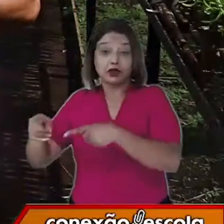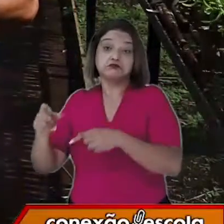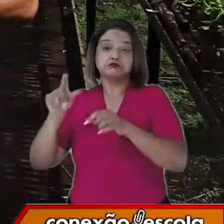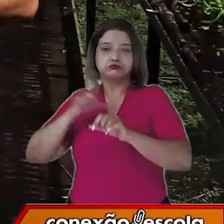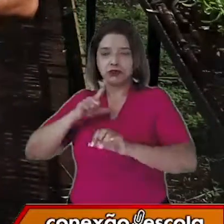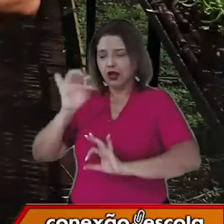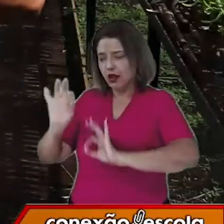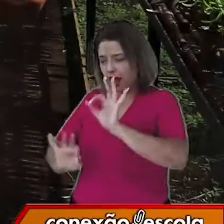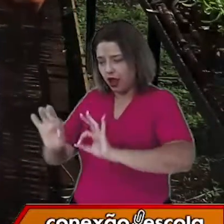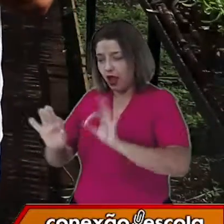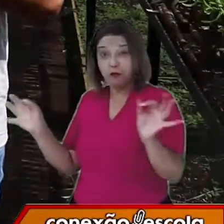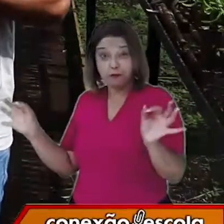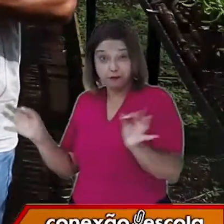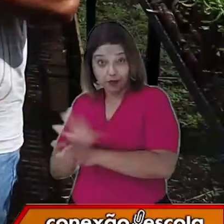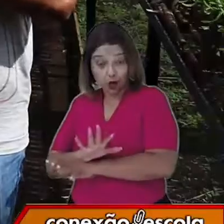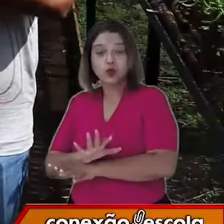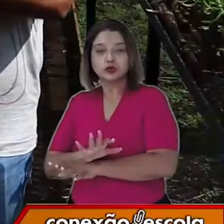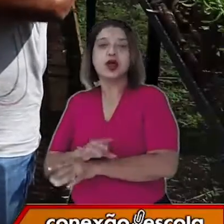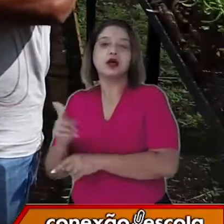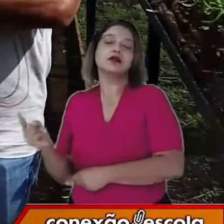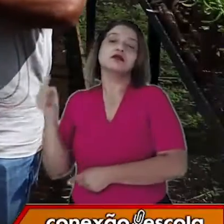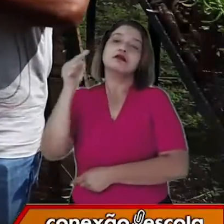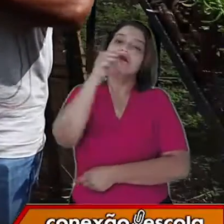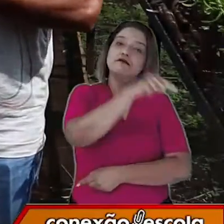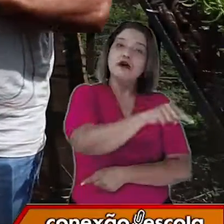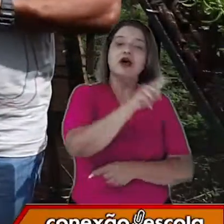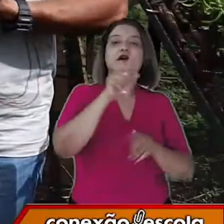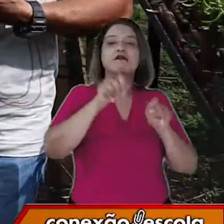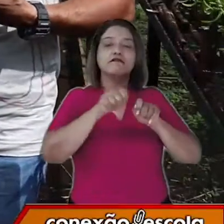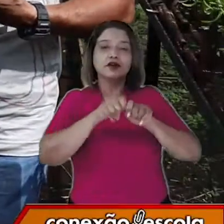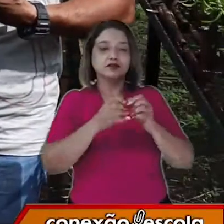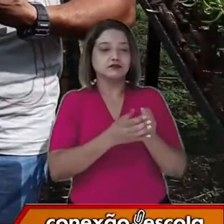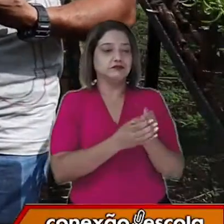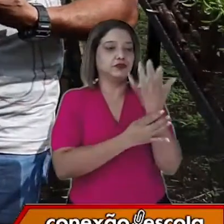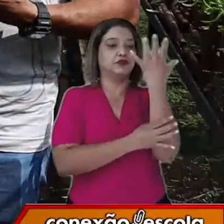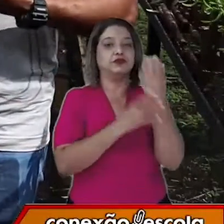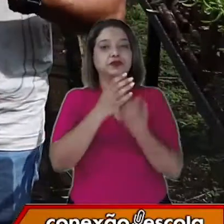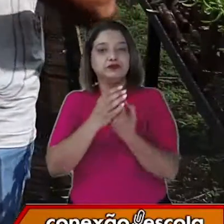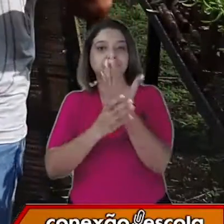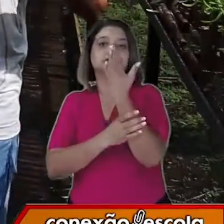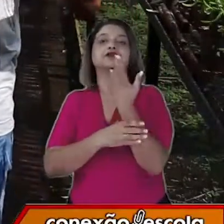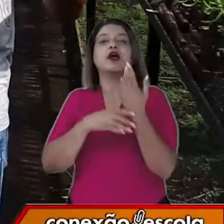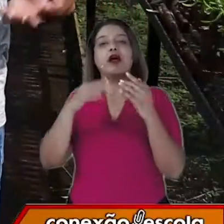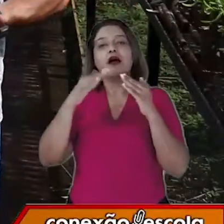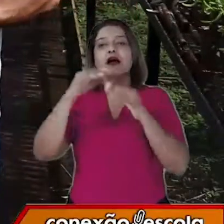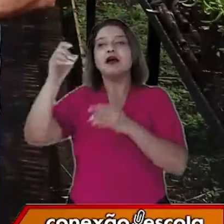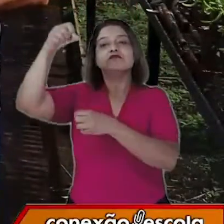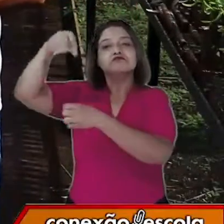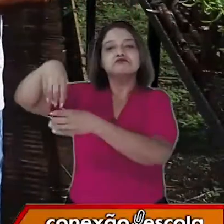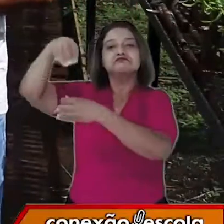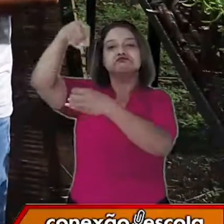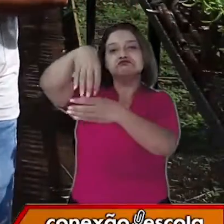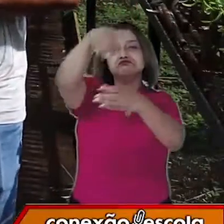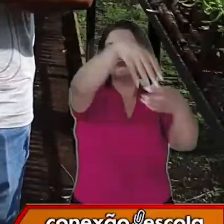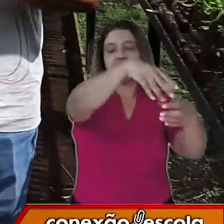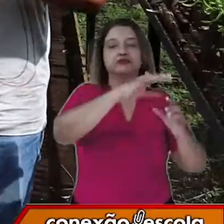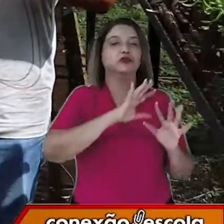preparar essa semente e dela, então, vamos produzir algumas mudas do cerrado. O cerrado tem plantas